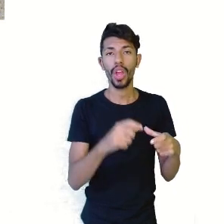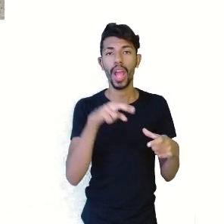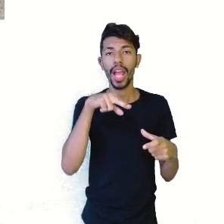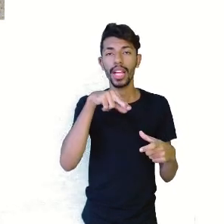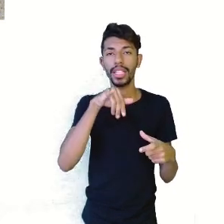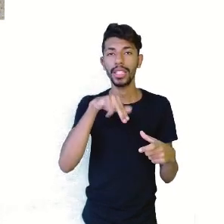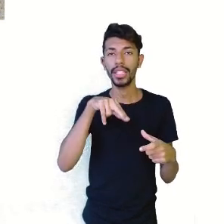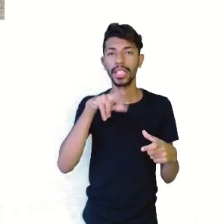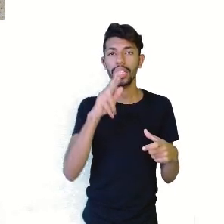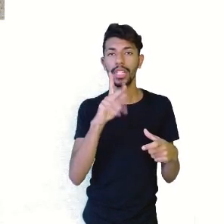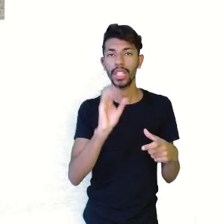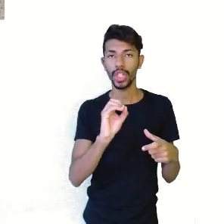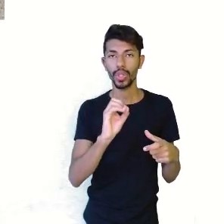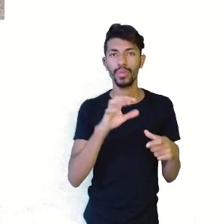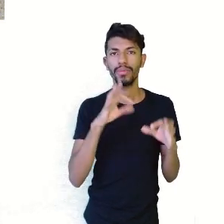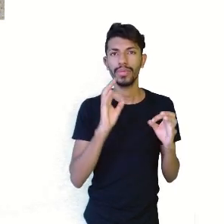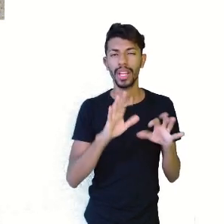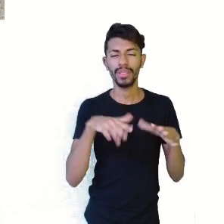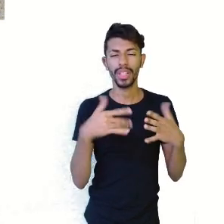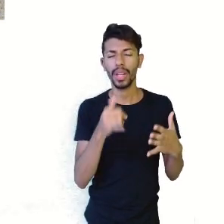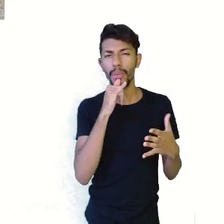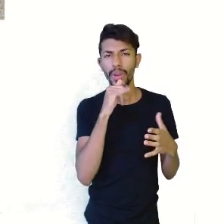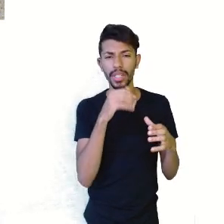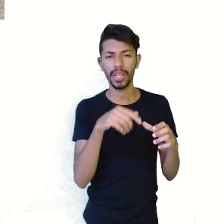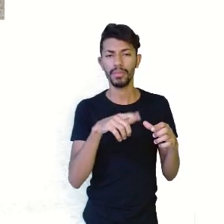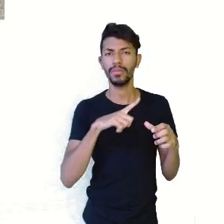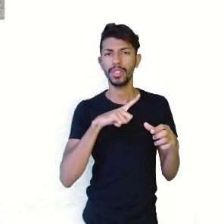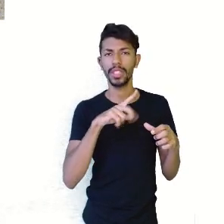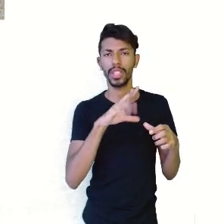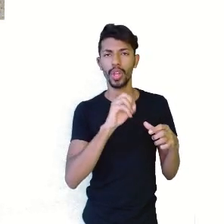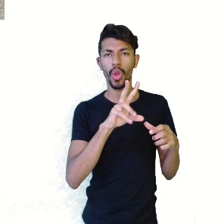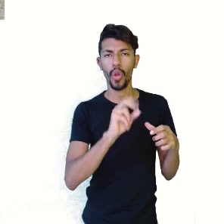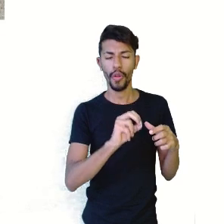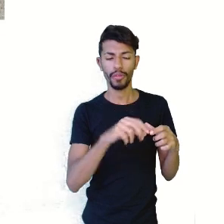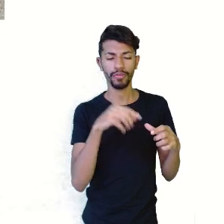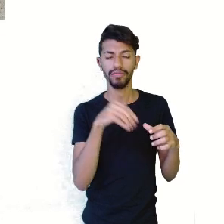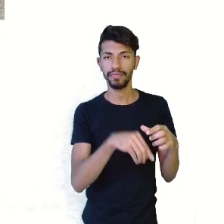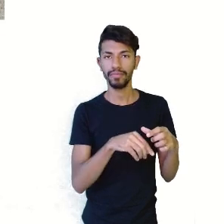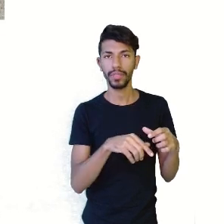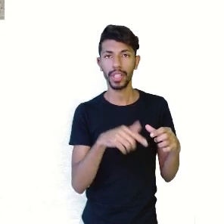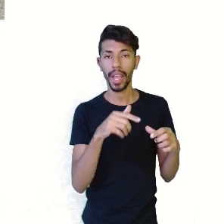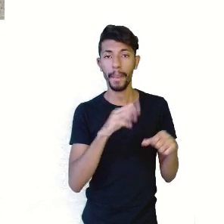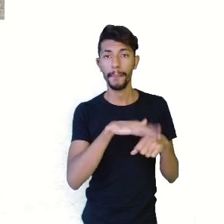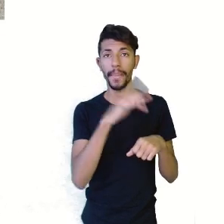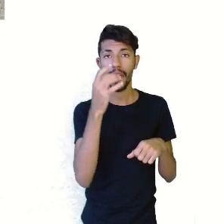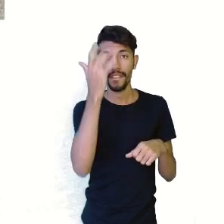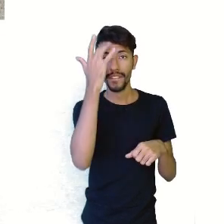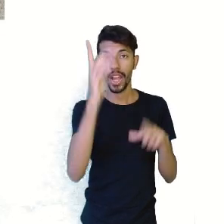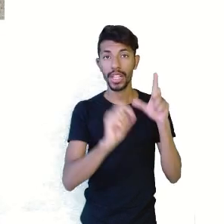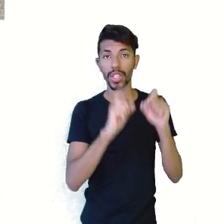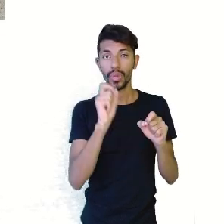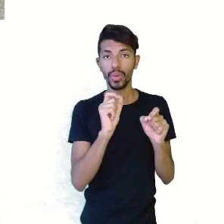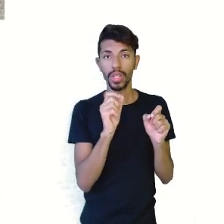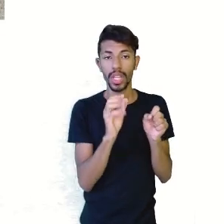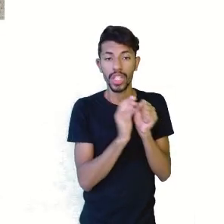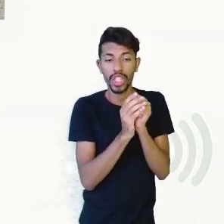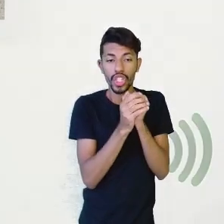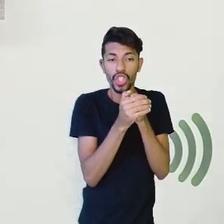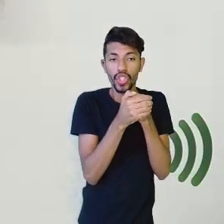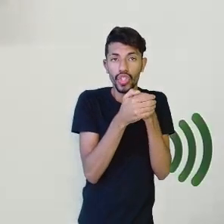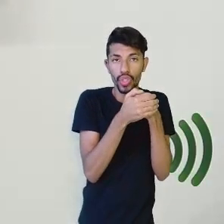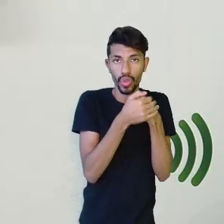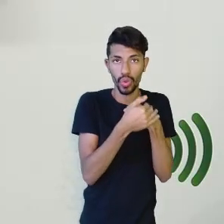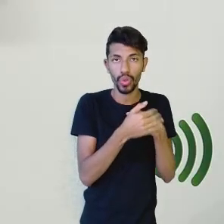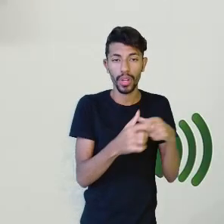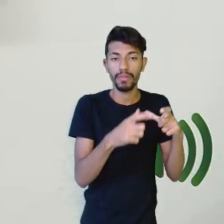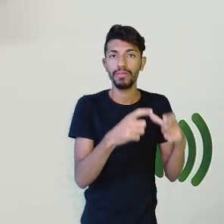partir do momento em que põem ovos, fica mais fácil ocultar-se, camuflar-se no ninho e proteger assim a